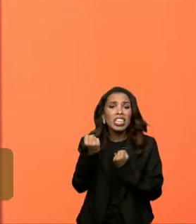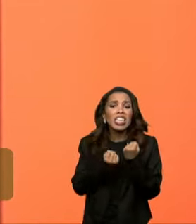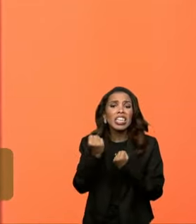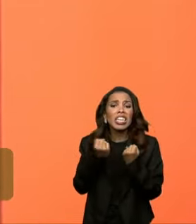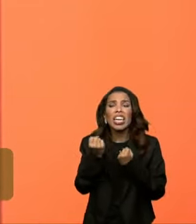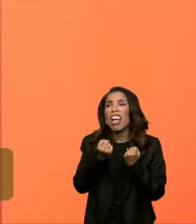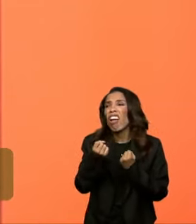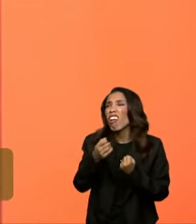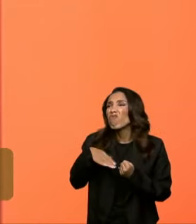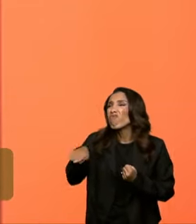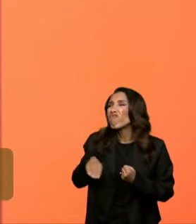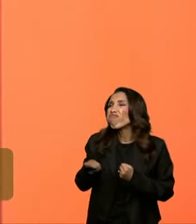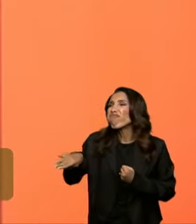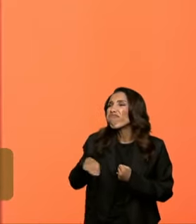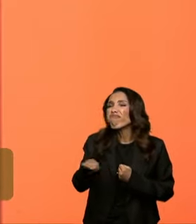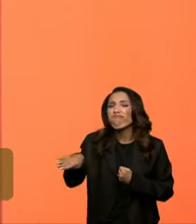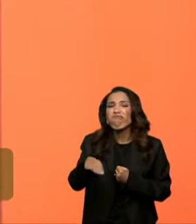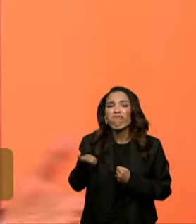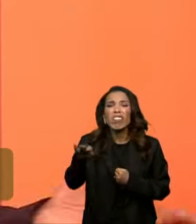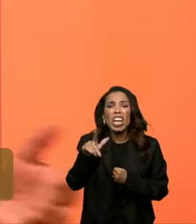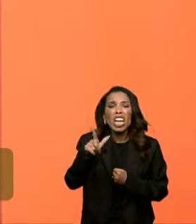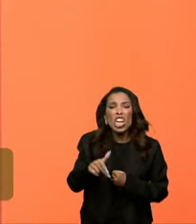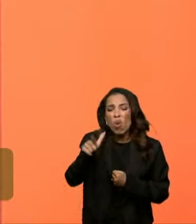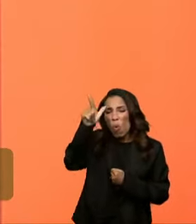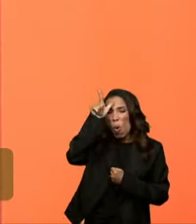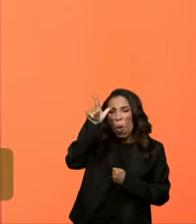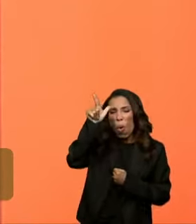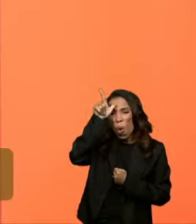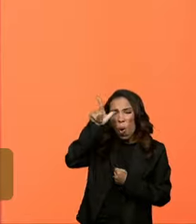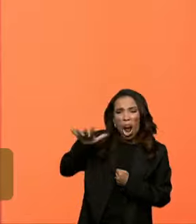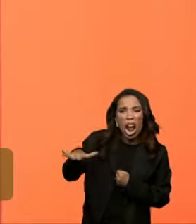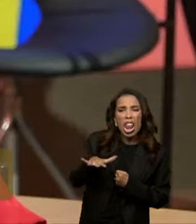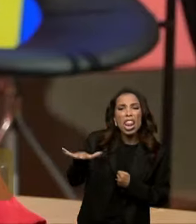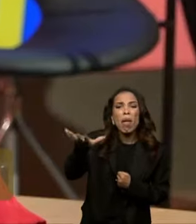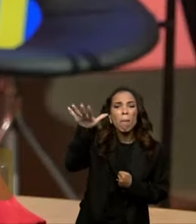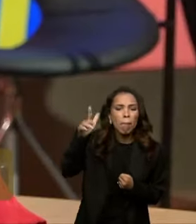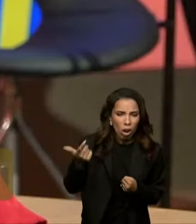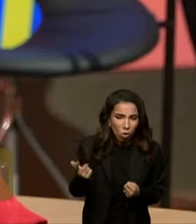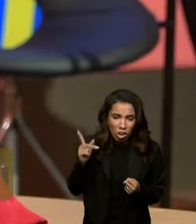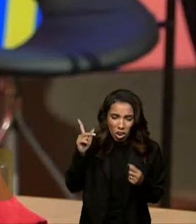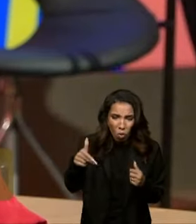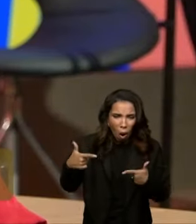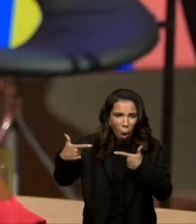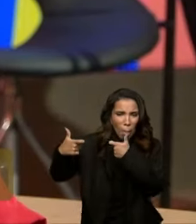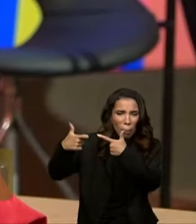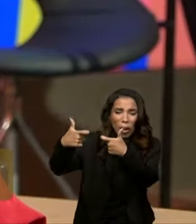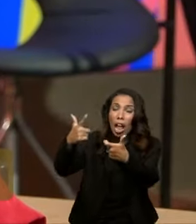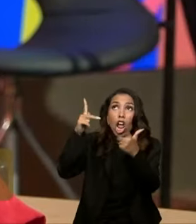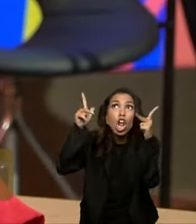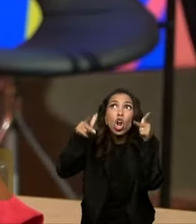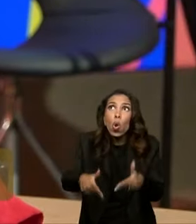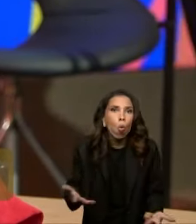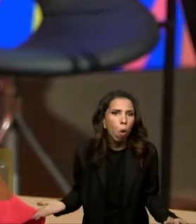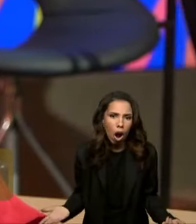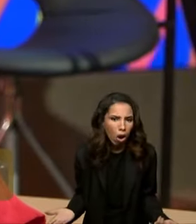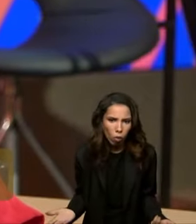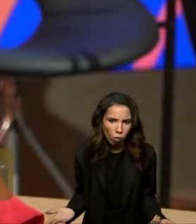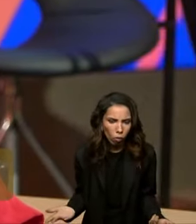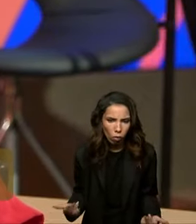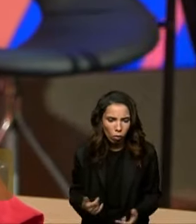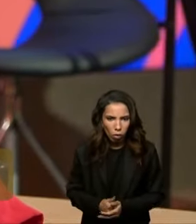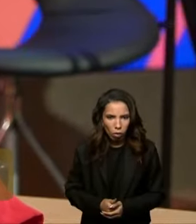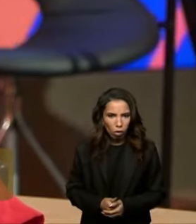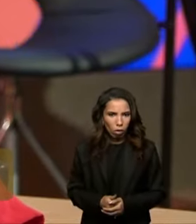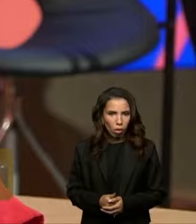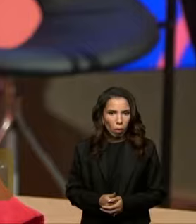fosse dar um rolé passando pelo complexo do Alemão hoje que o bicho pegou. Sim, hoje o bicho pegou lá. Vamos falar. Agora, vem cá, de avião